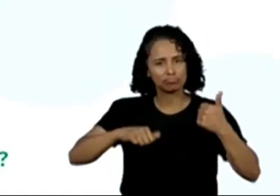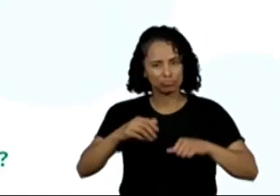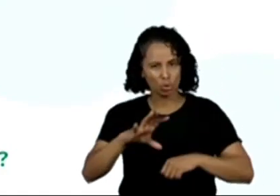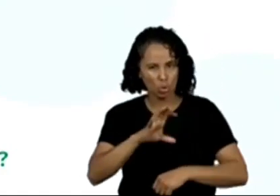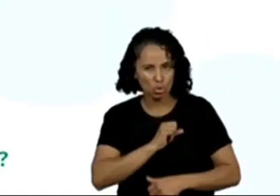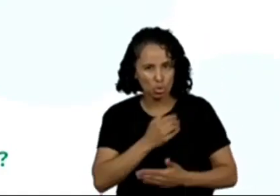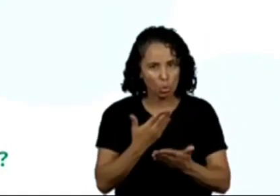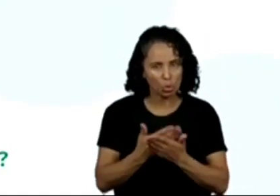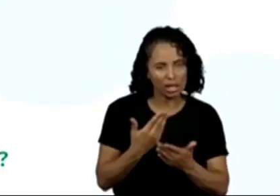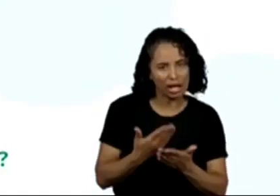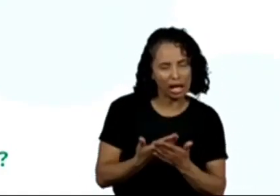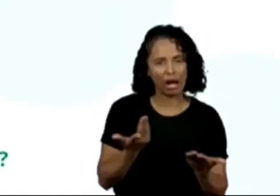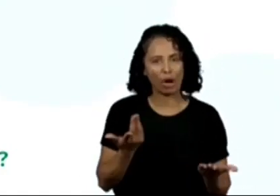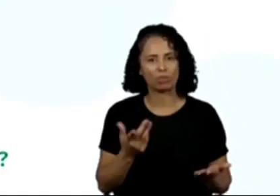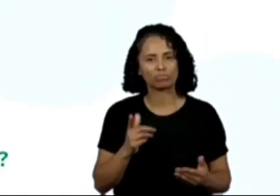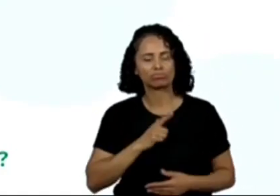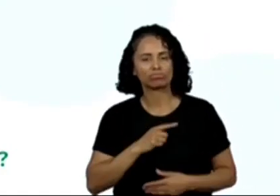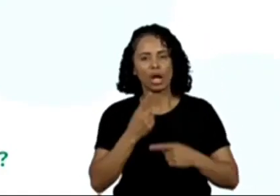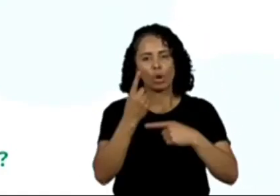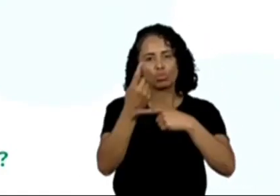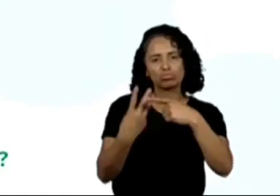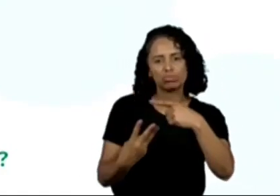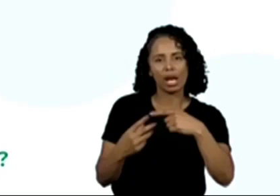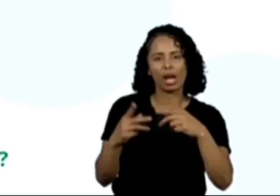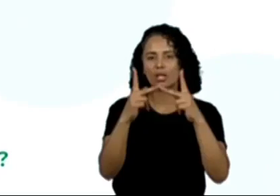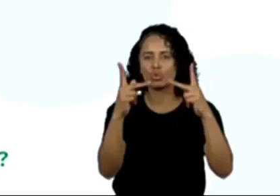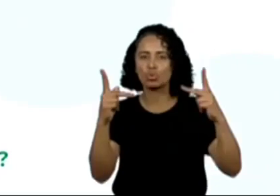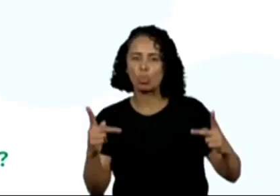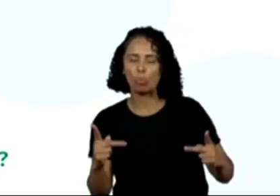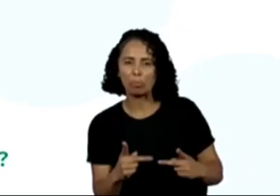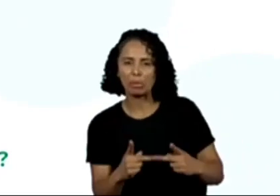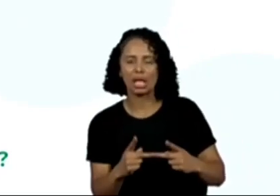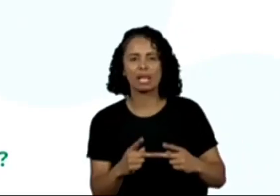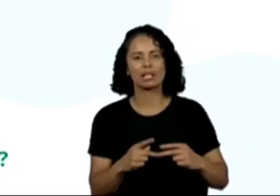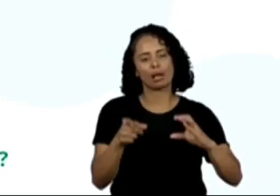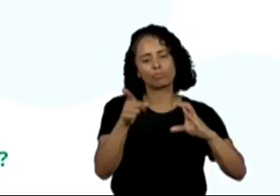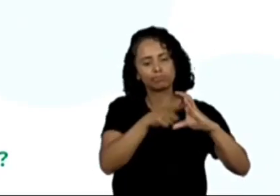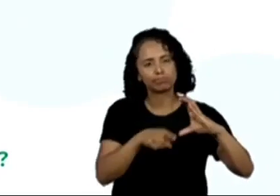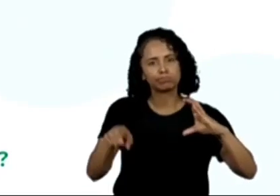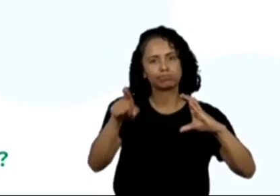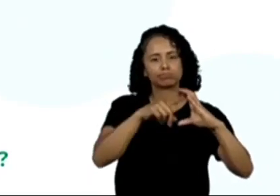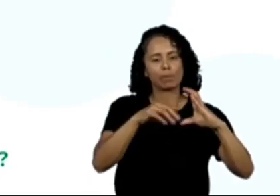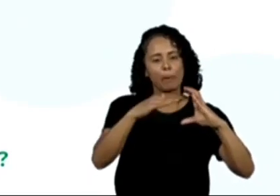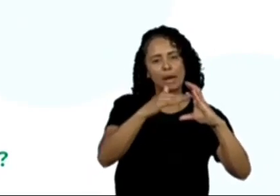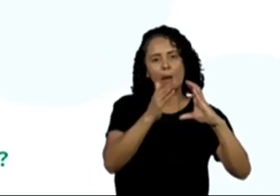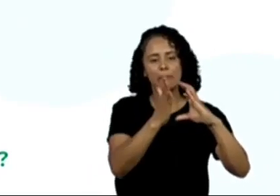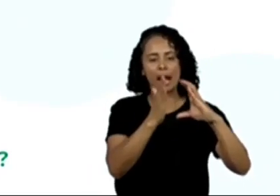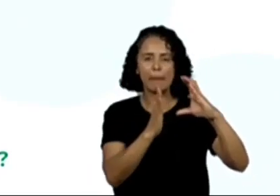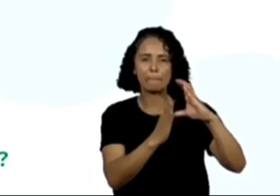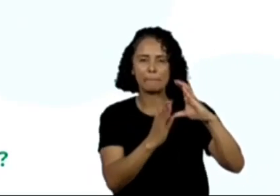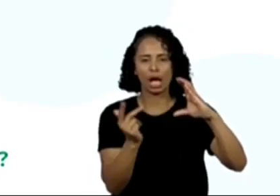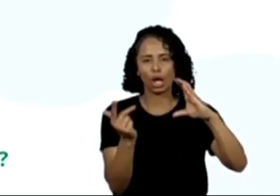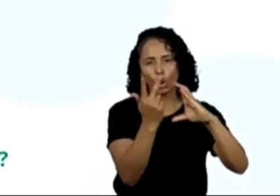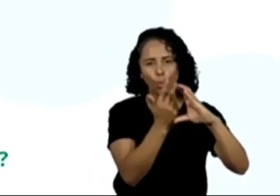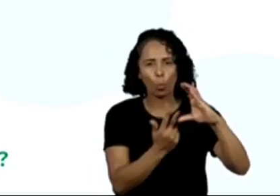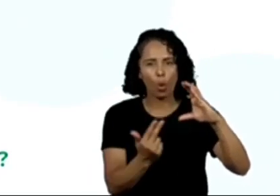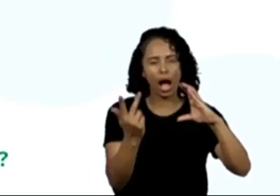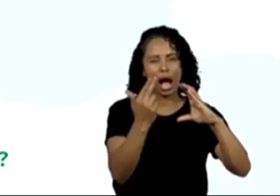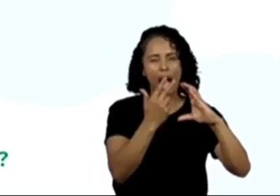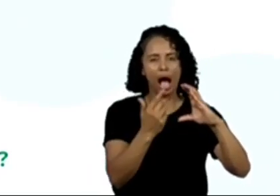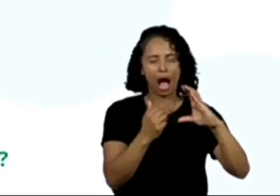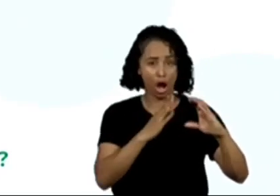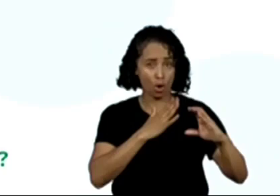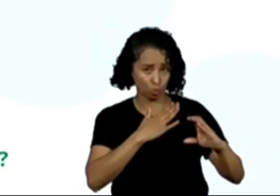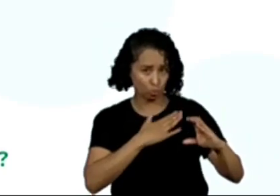acharam, se vocês gostaram. Se o professor aqui soube dividir a pizza, né? Se a gente soube dividir a pizza em partes iguais, né? Se a Porque pizza nem de todo mundo IP